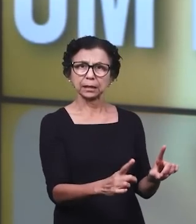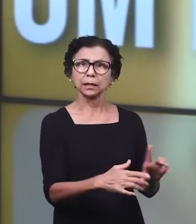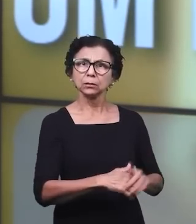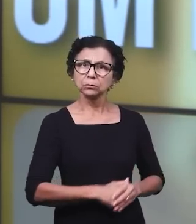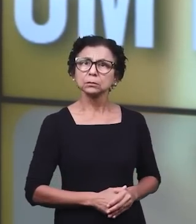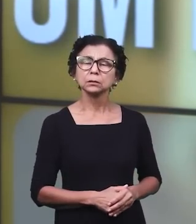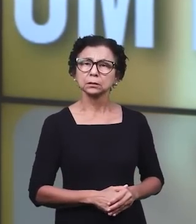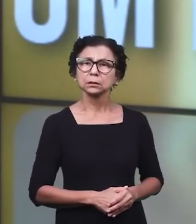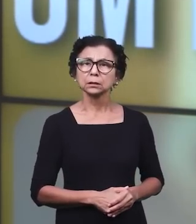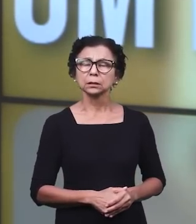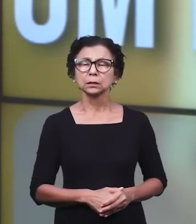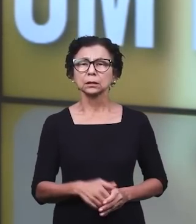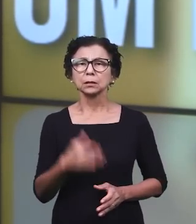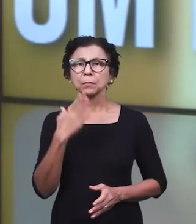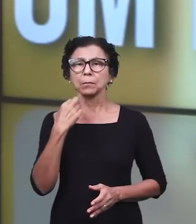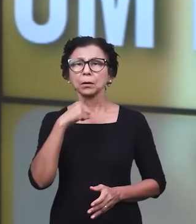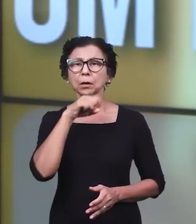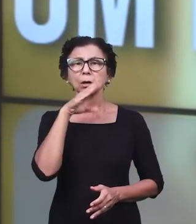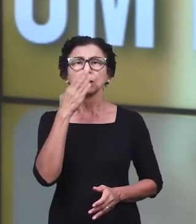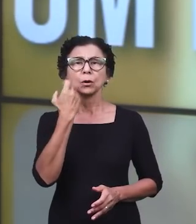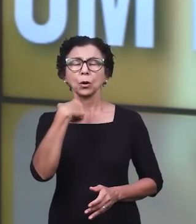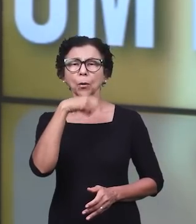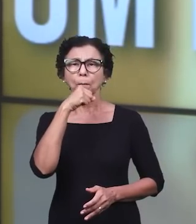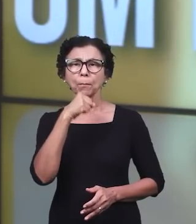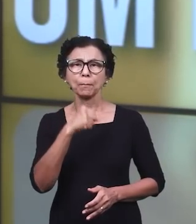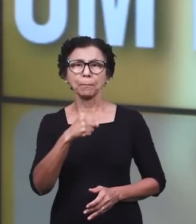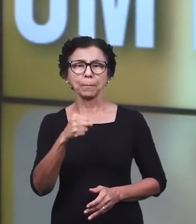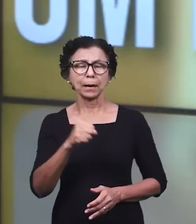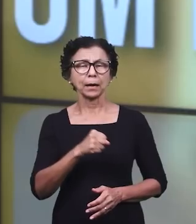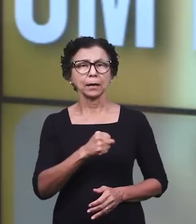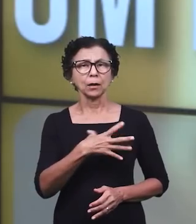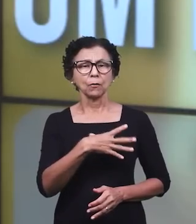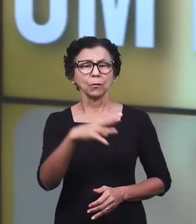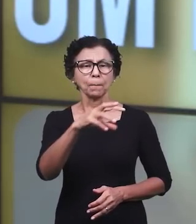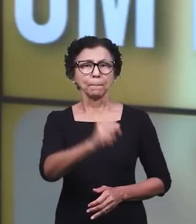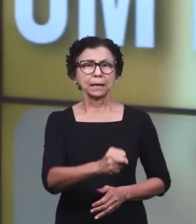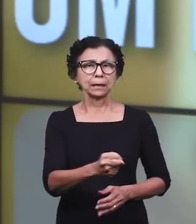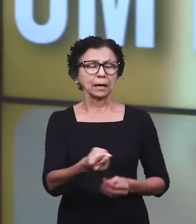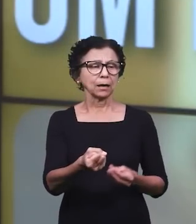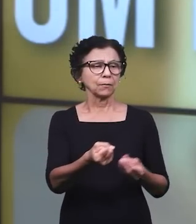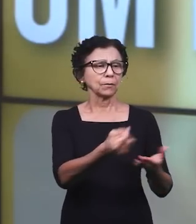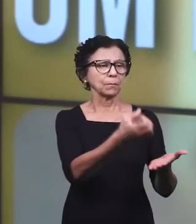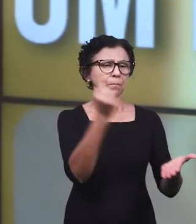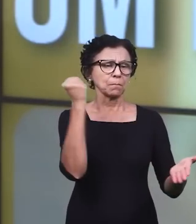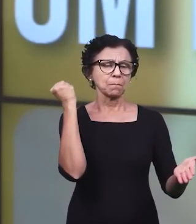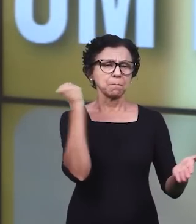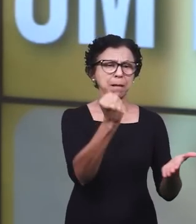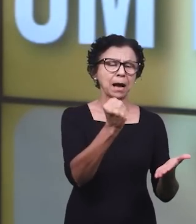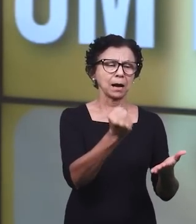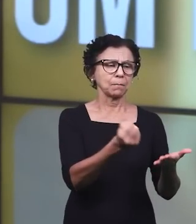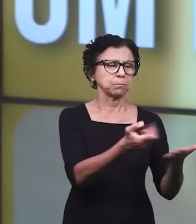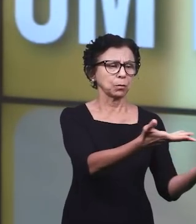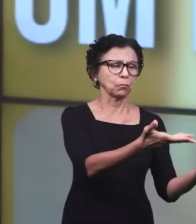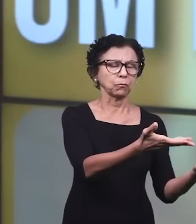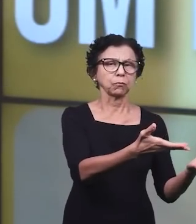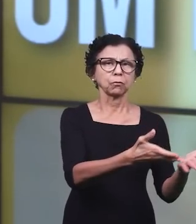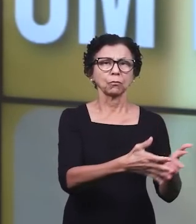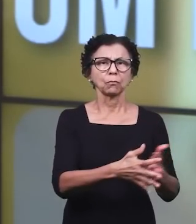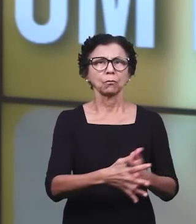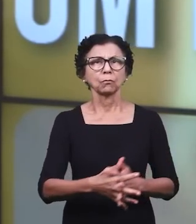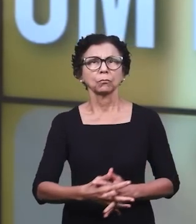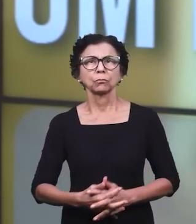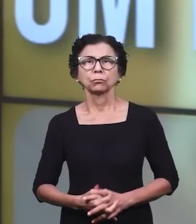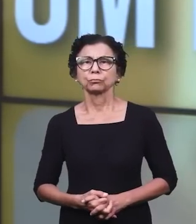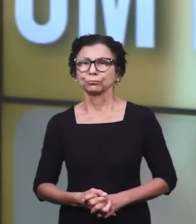pais sacrificavam os filhos. E o Senhor está dando uma resposta poderosa, que ele é um Deus diferente. Ele era o Deus que o filho era sacrificado, ele é o Deus